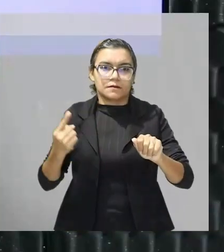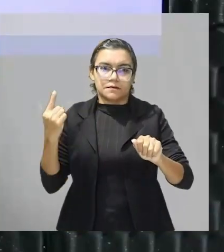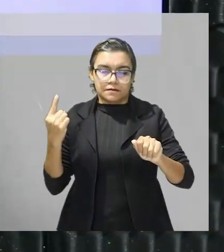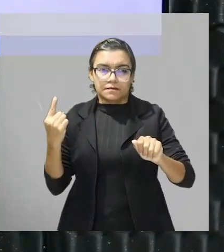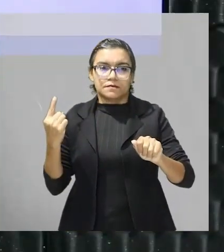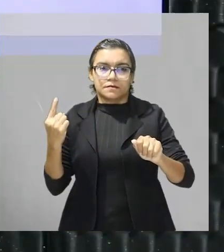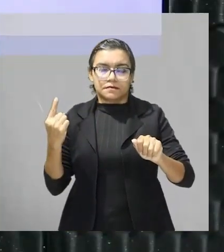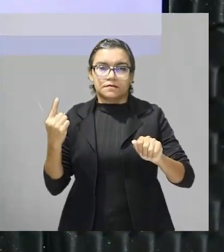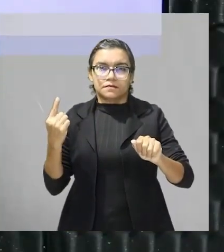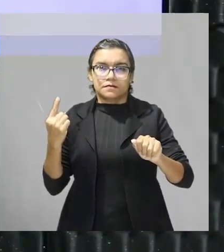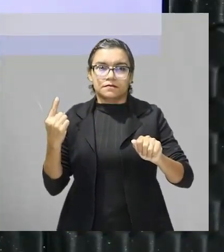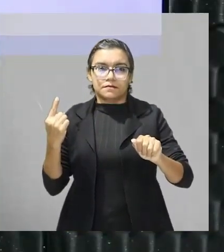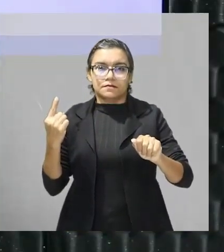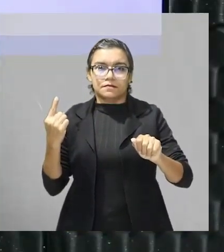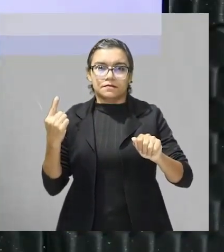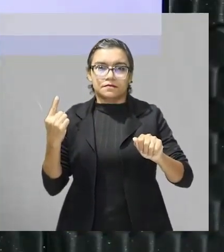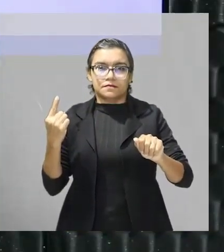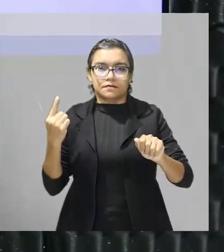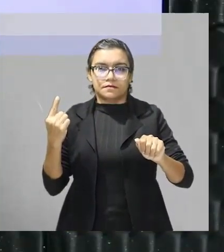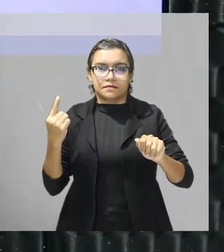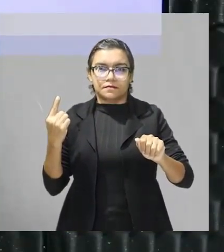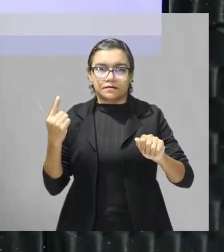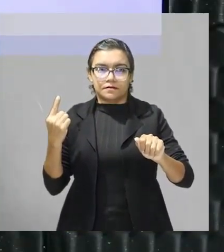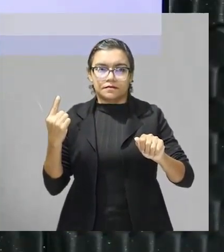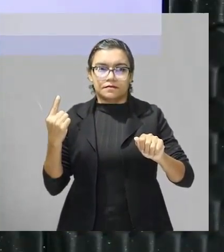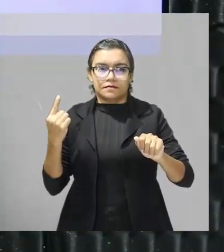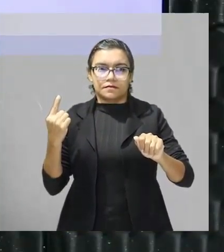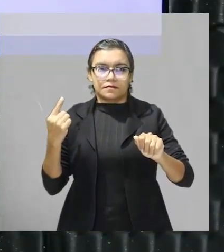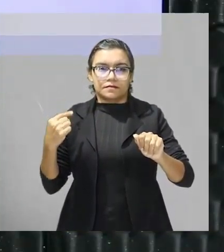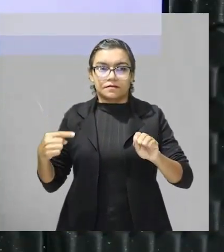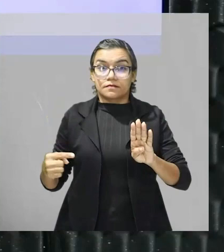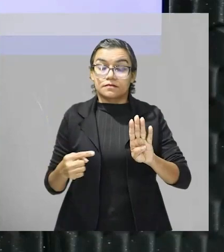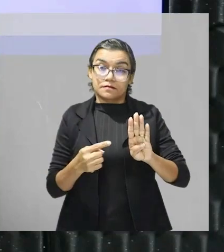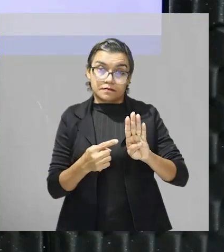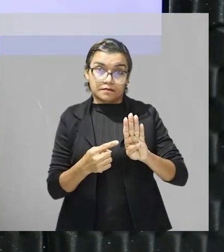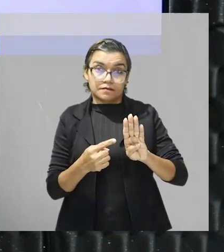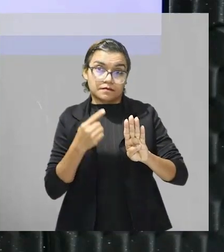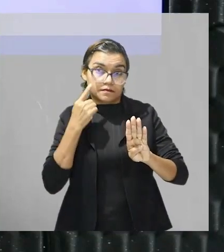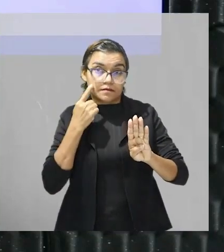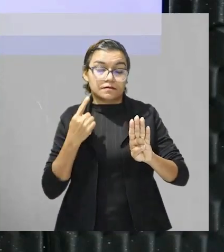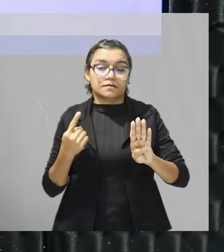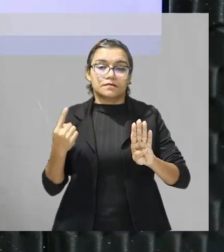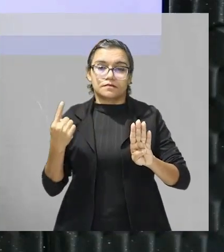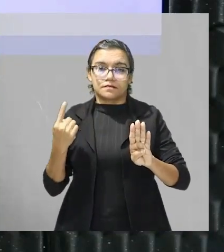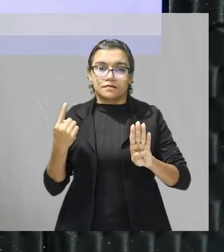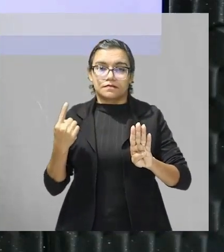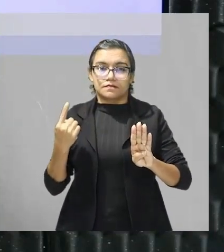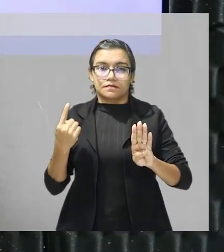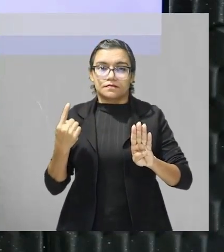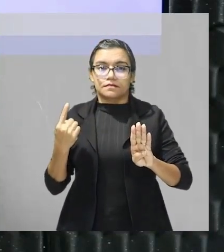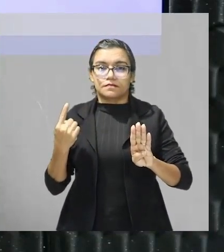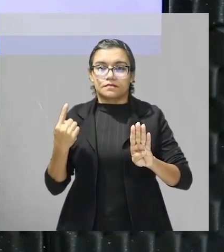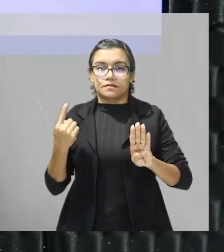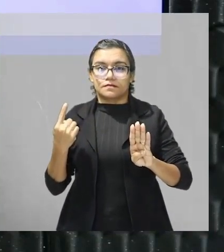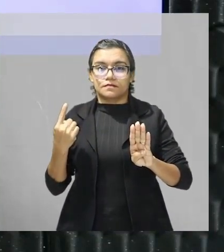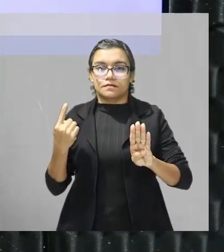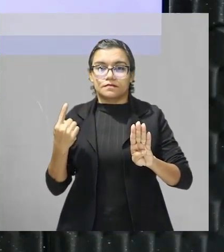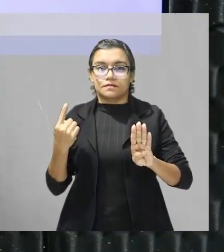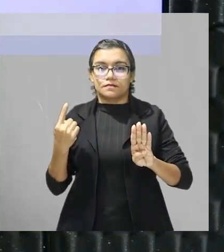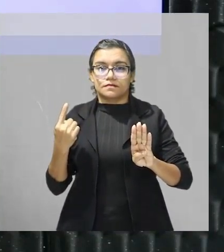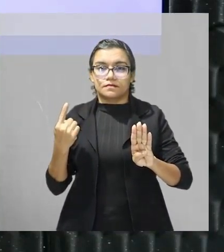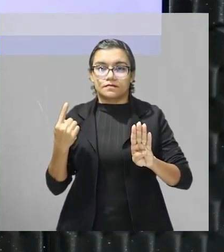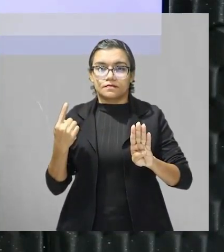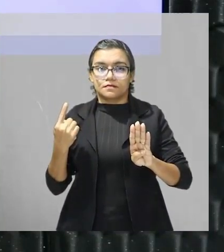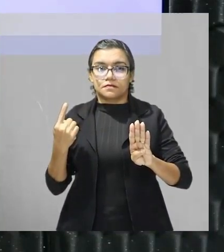de cozinha com sal volátilizando O gás cloro emissão de fotos pelo sódio é citado